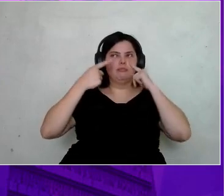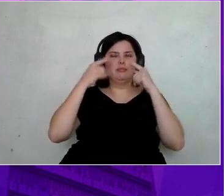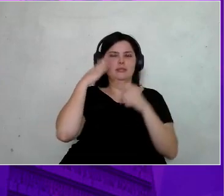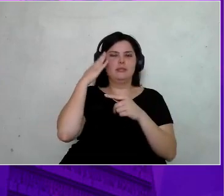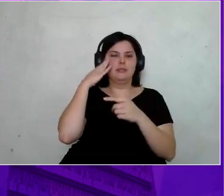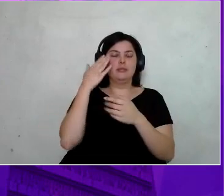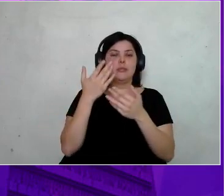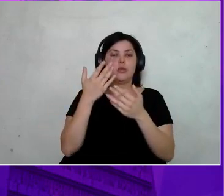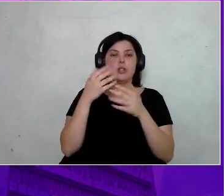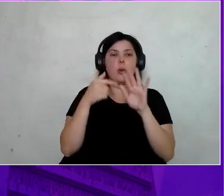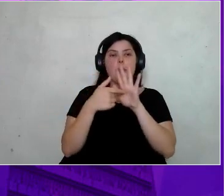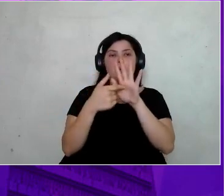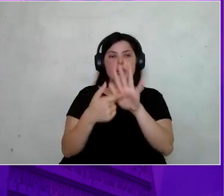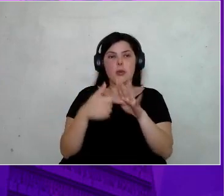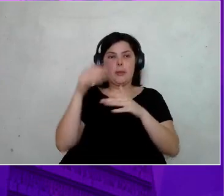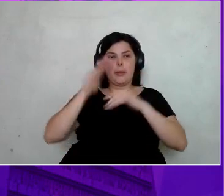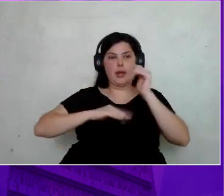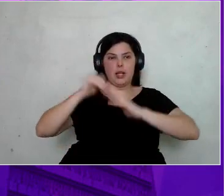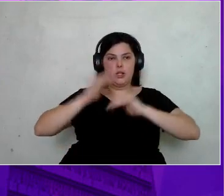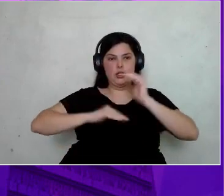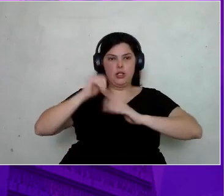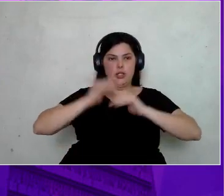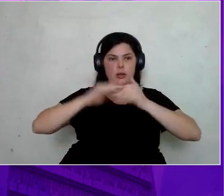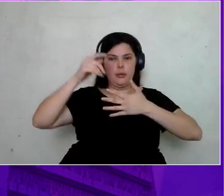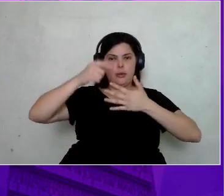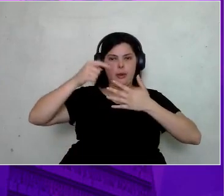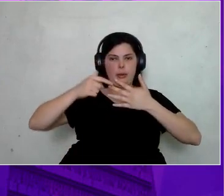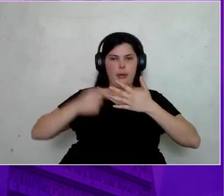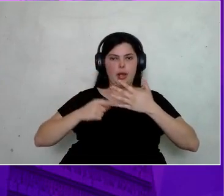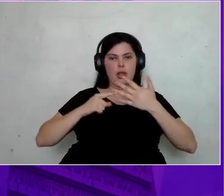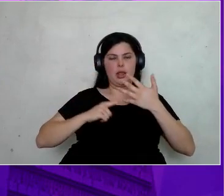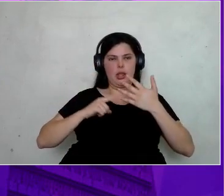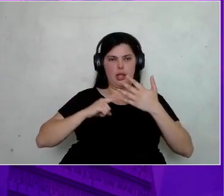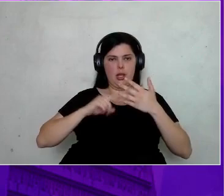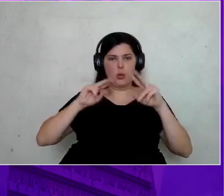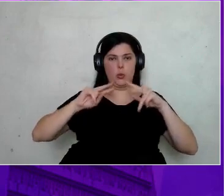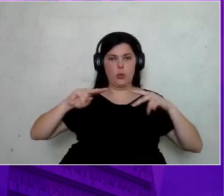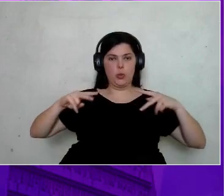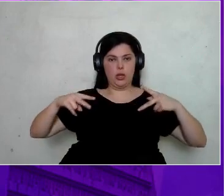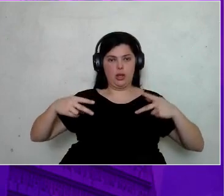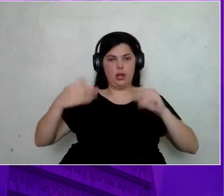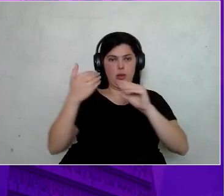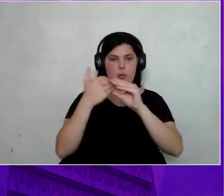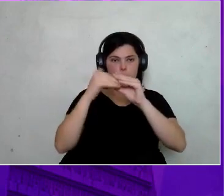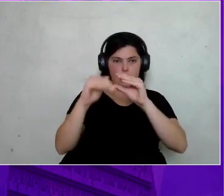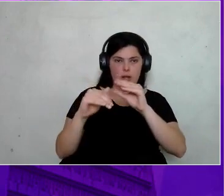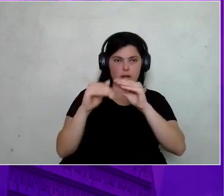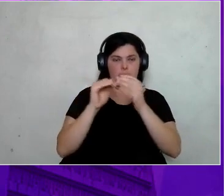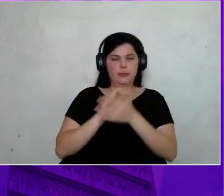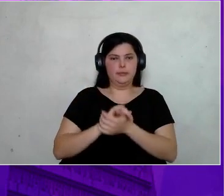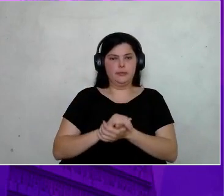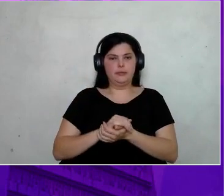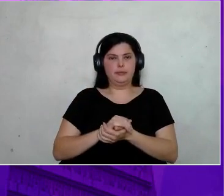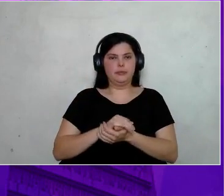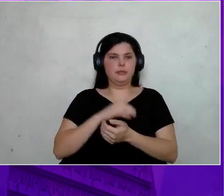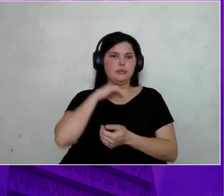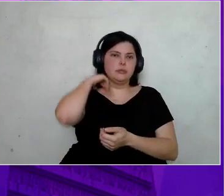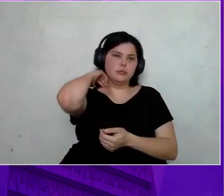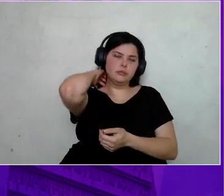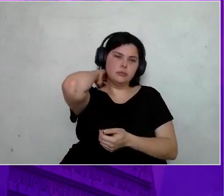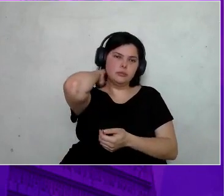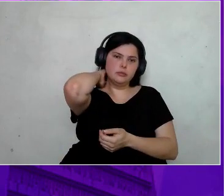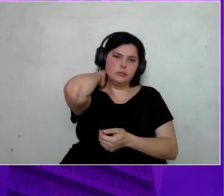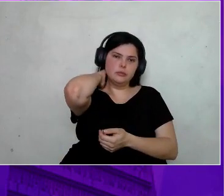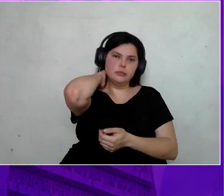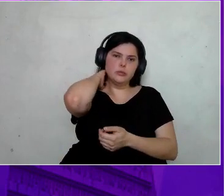demonstração prática. Tudo isso está lá naquele link que eu passei para vocês. né? Mas para a gente finalizar